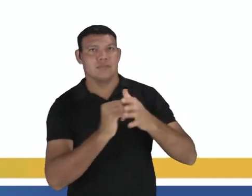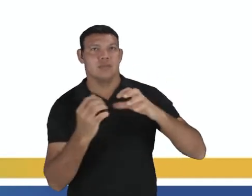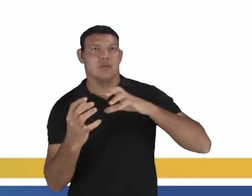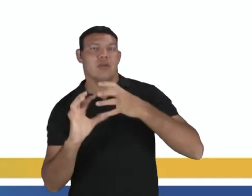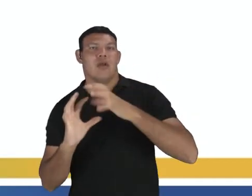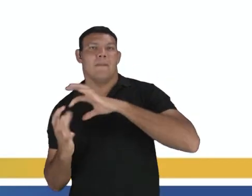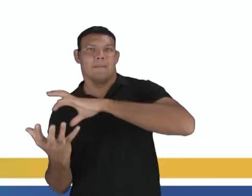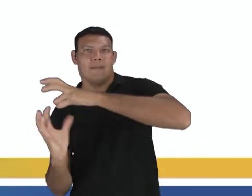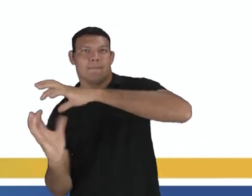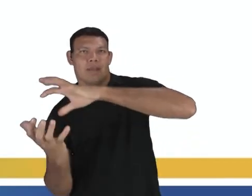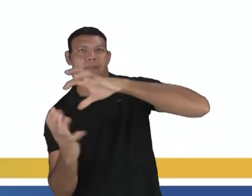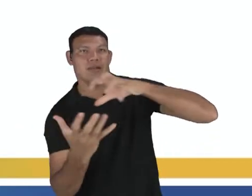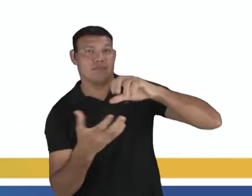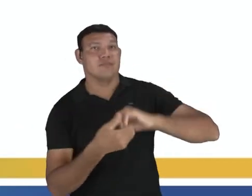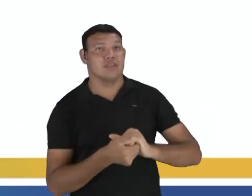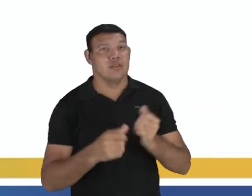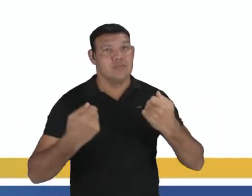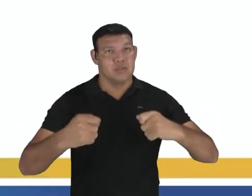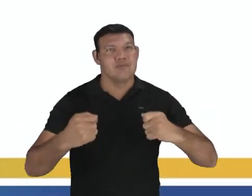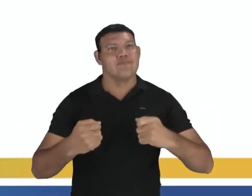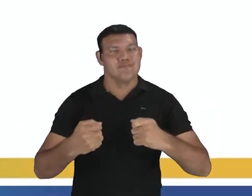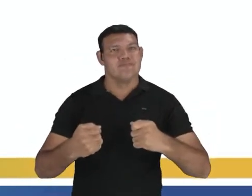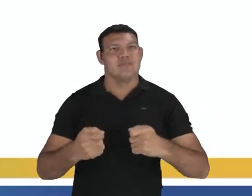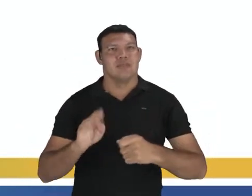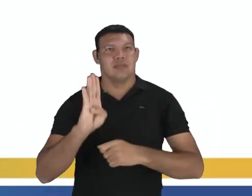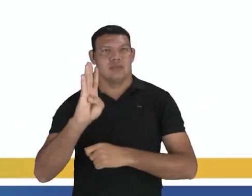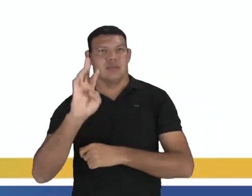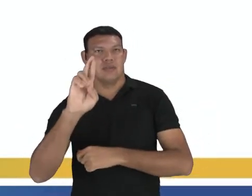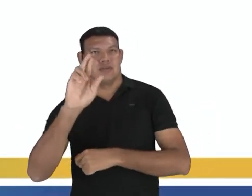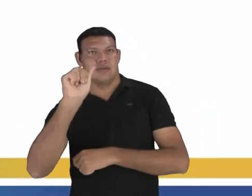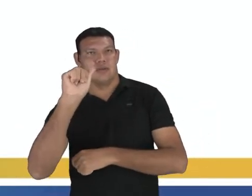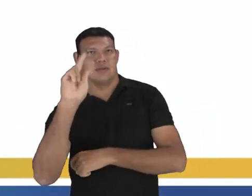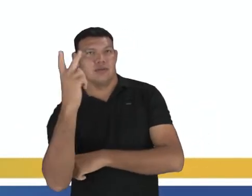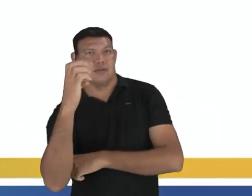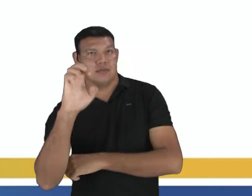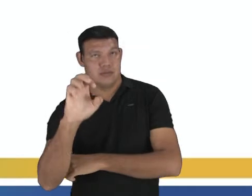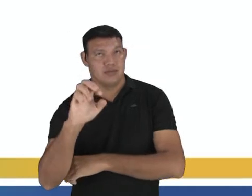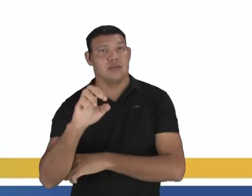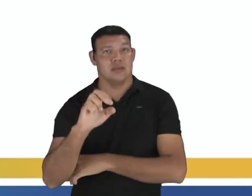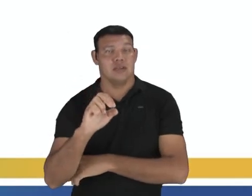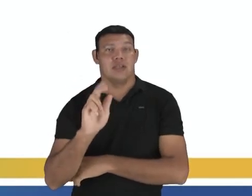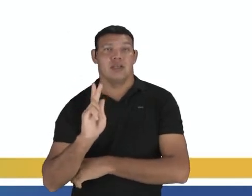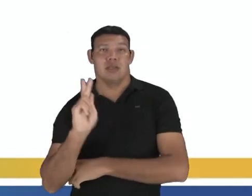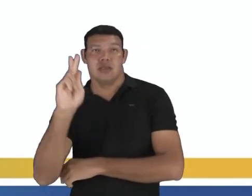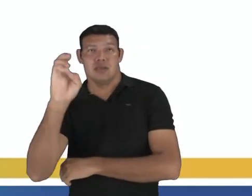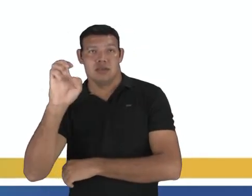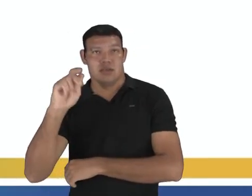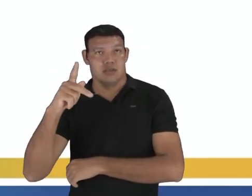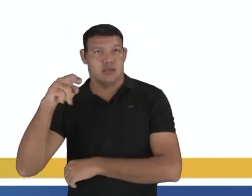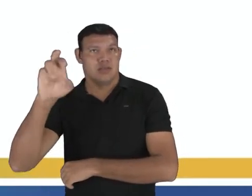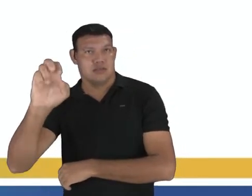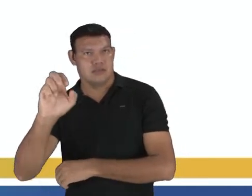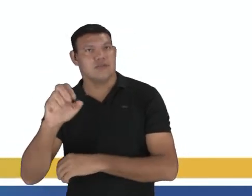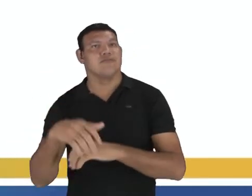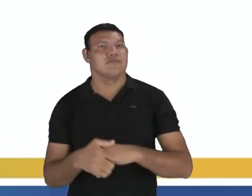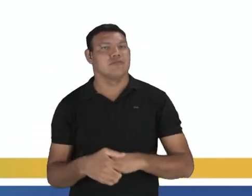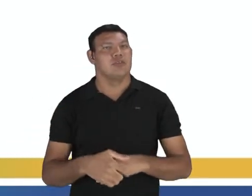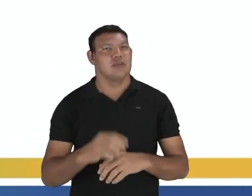regem o movimento dos planetas, e aí só 10 anos depois ele publica uma 3ª lei. Isso em